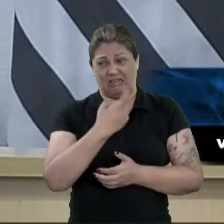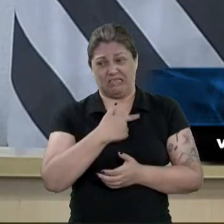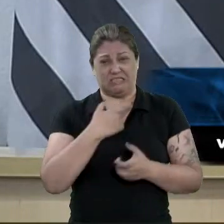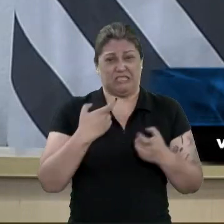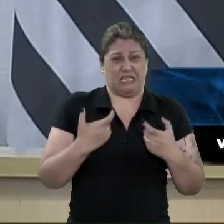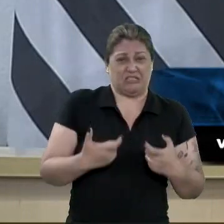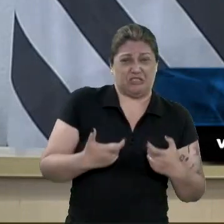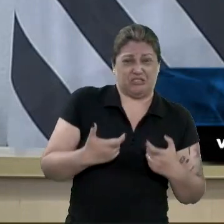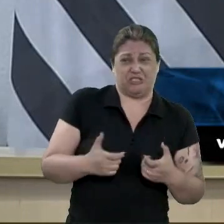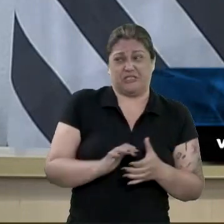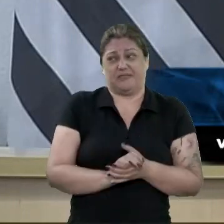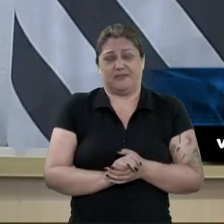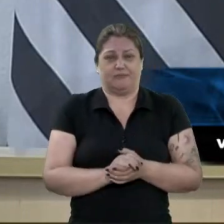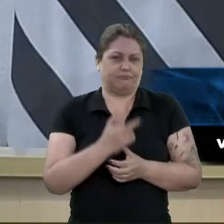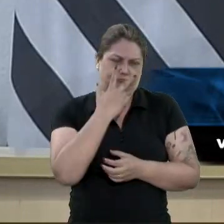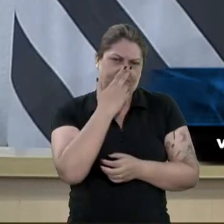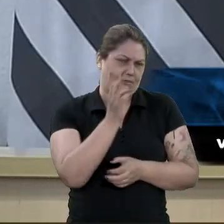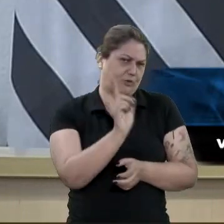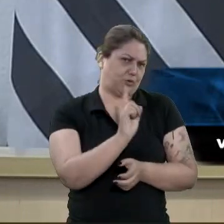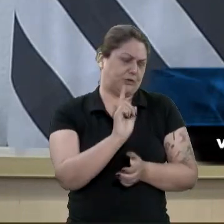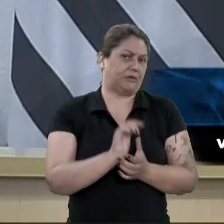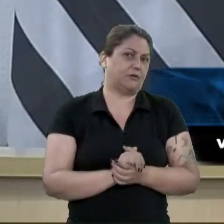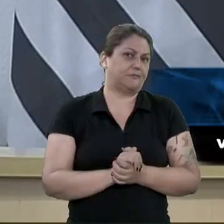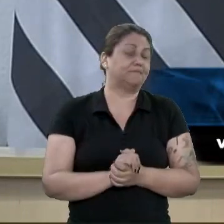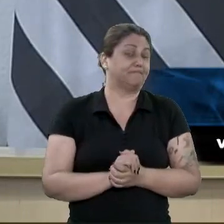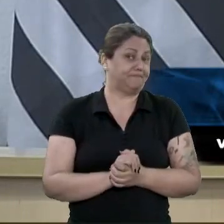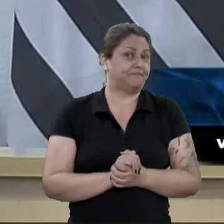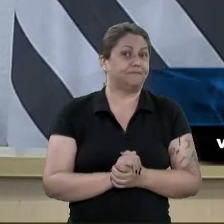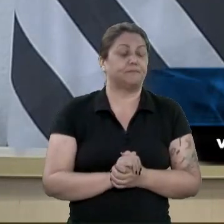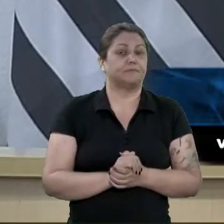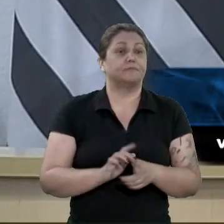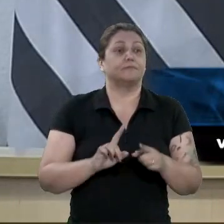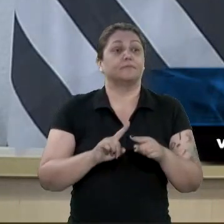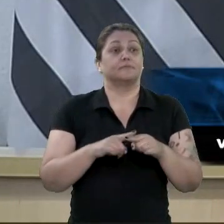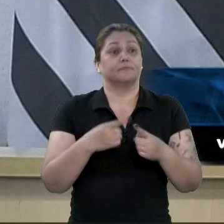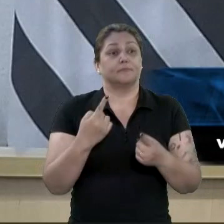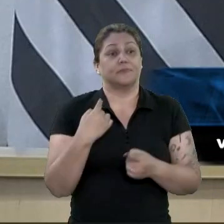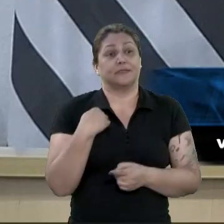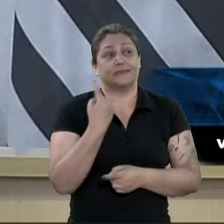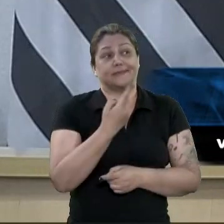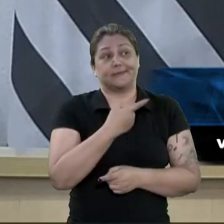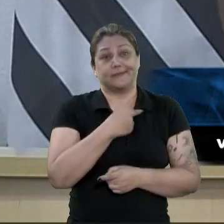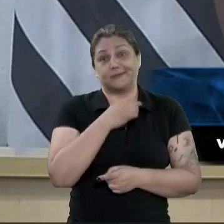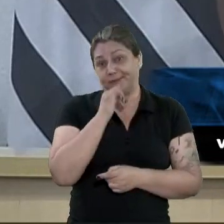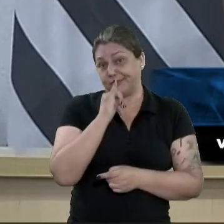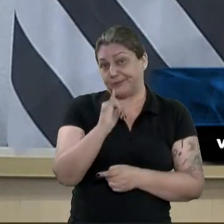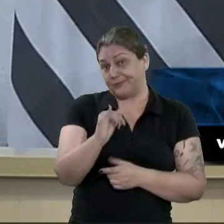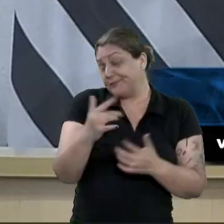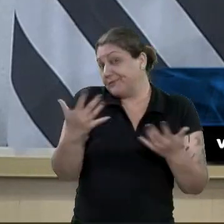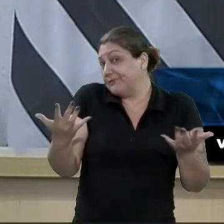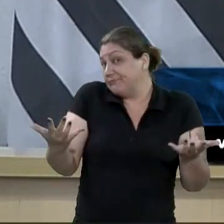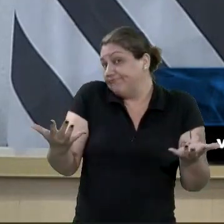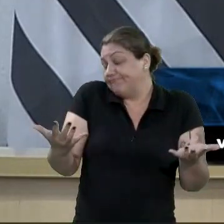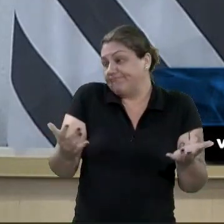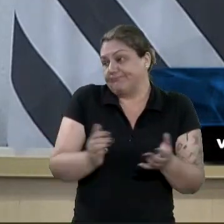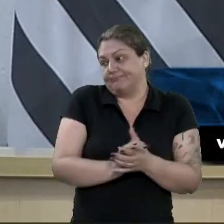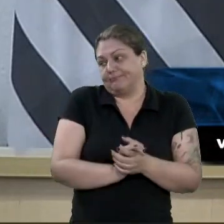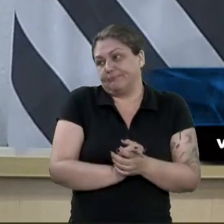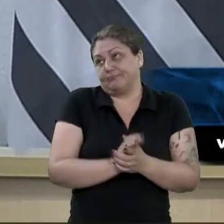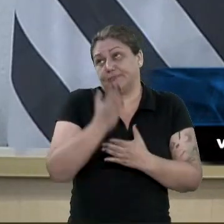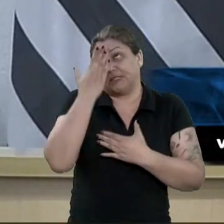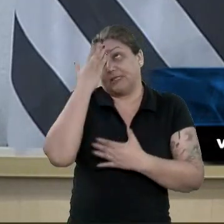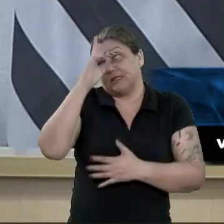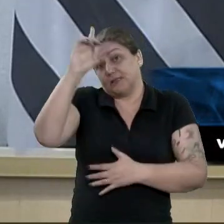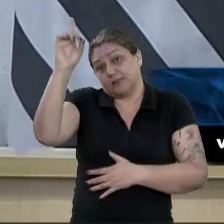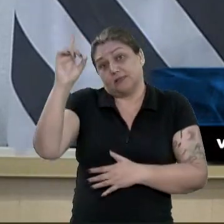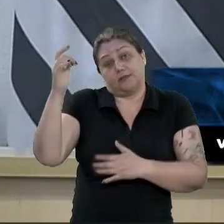vereador Paulo Miranda lamentou que a locomotiva Maria Fumaça do Parque do Itaim será exposta em Tremembé ao invés de ser usada para recreação aqui